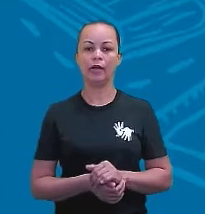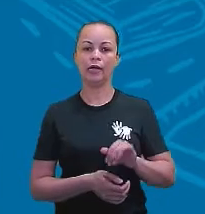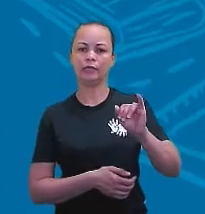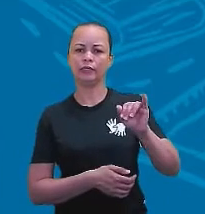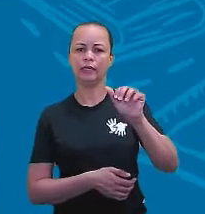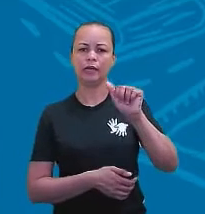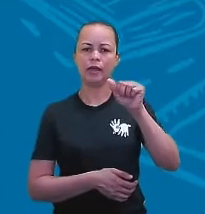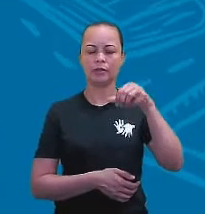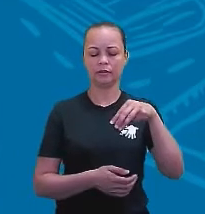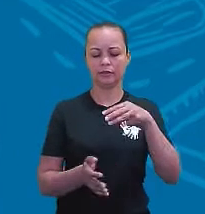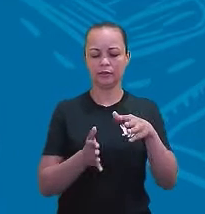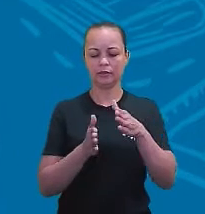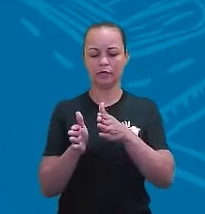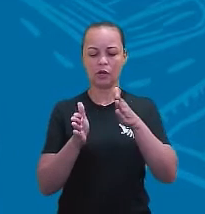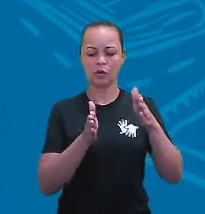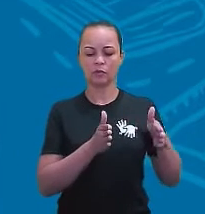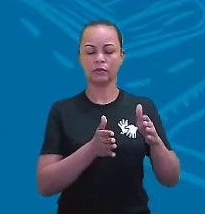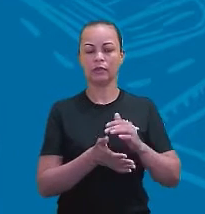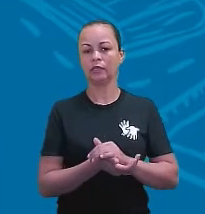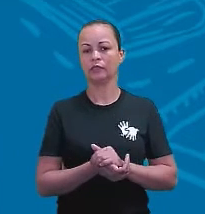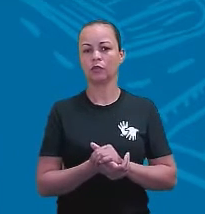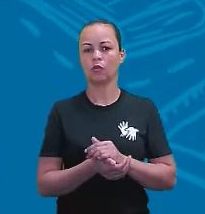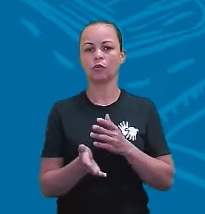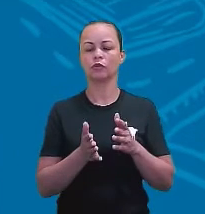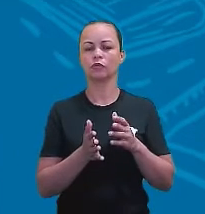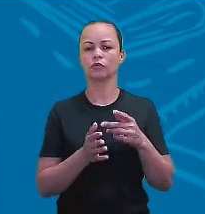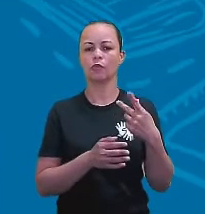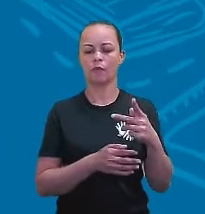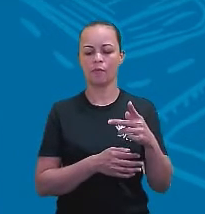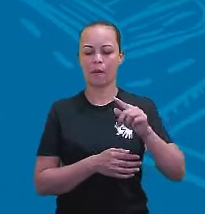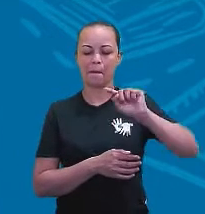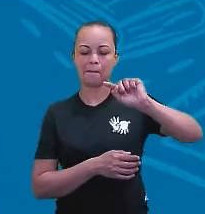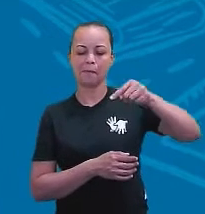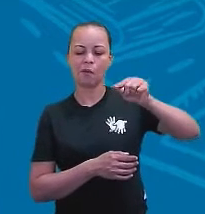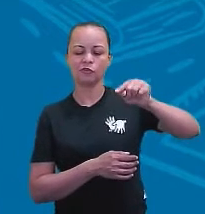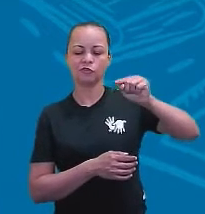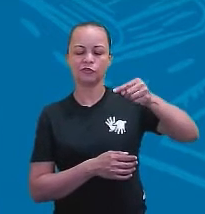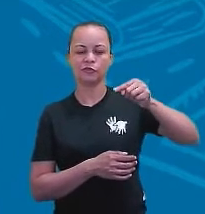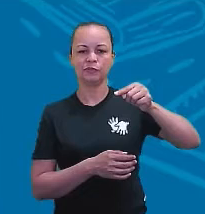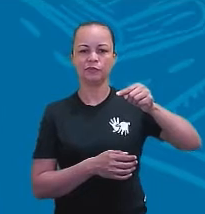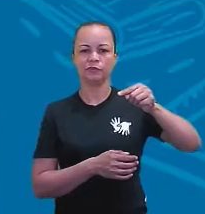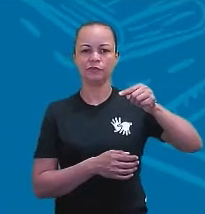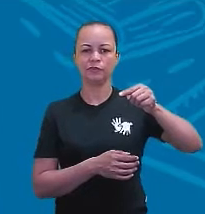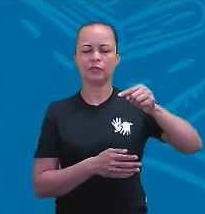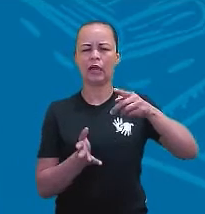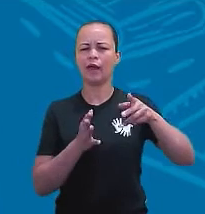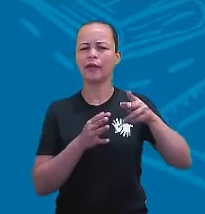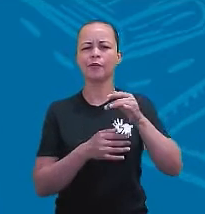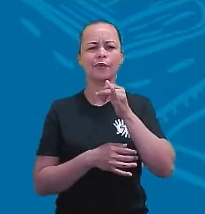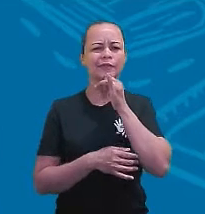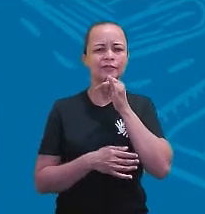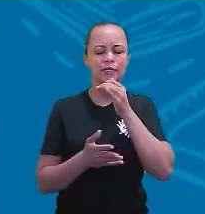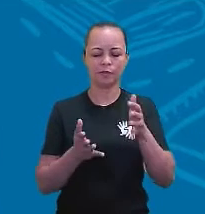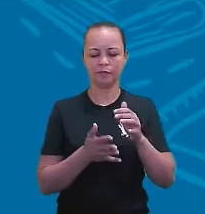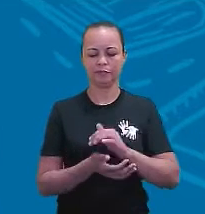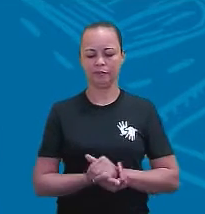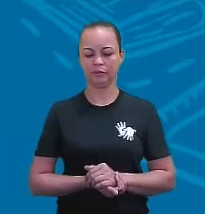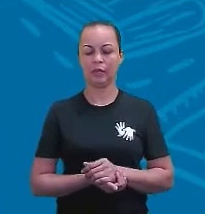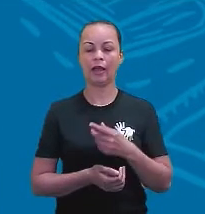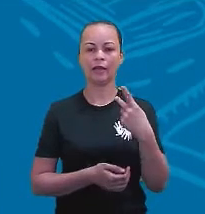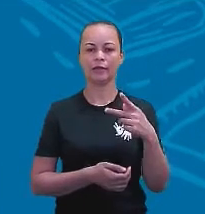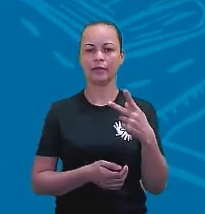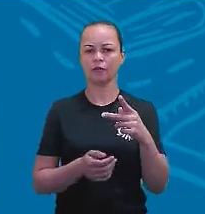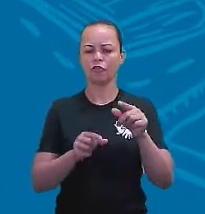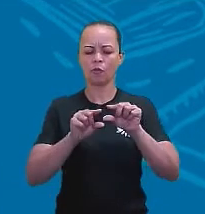A inicial sai, a gente coloca no lugar dele um apóstrofo. E aí que entra, olha o exemplo. I am at home,